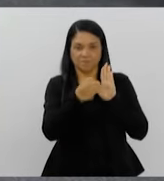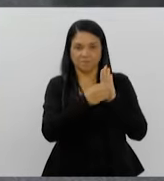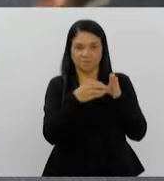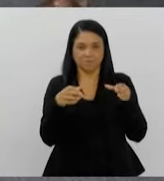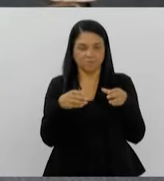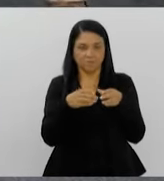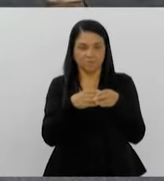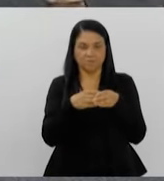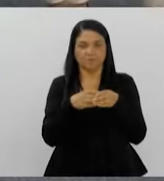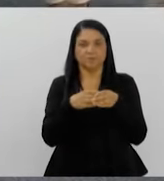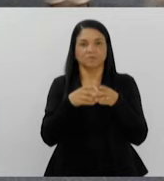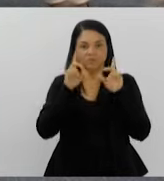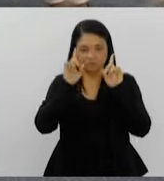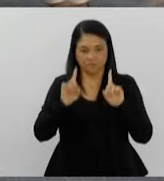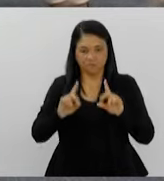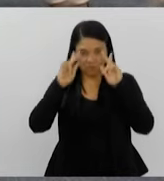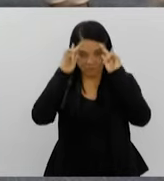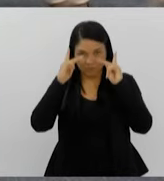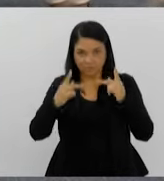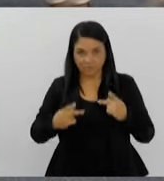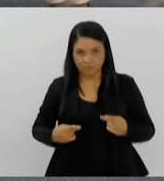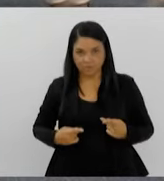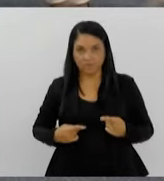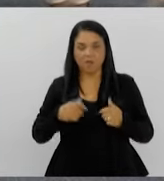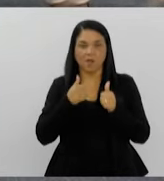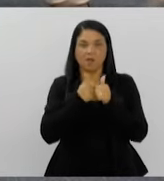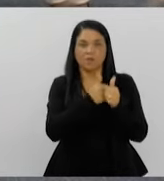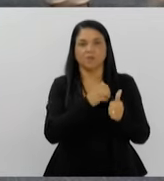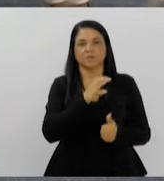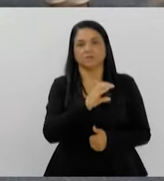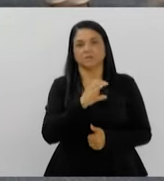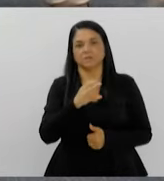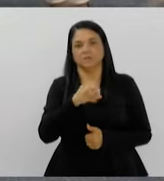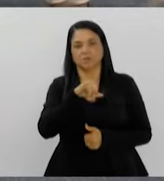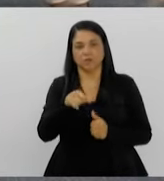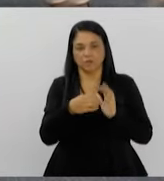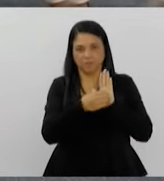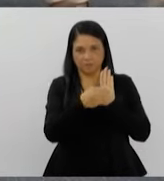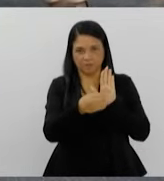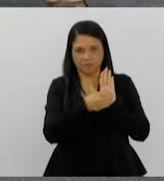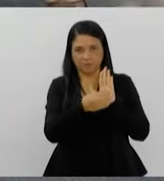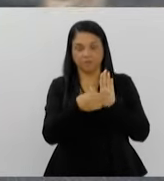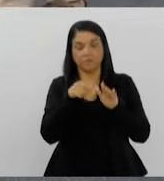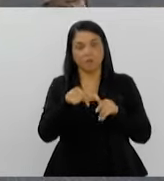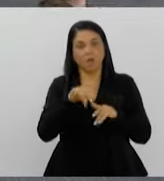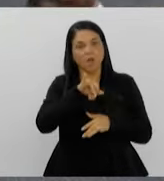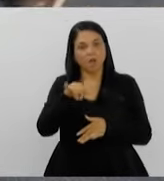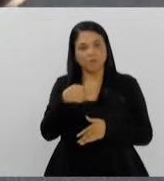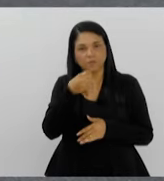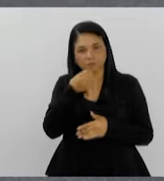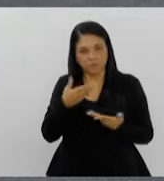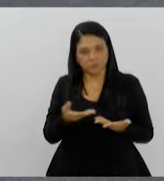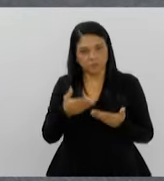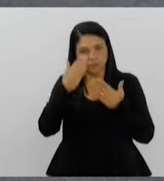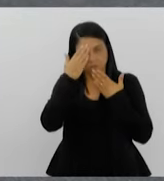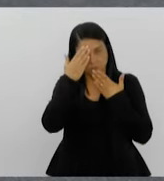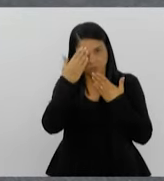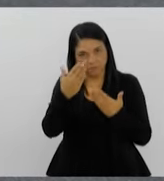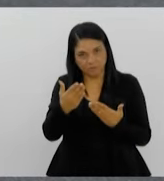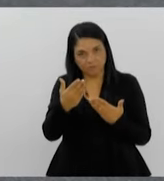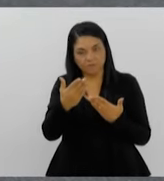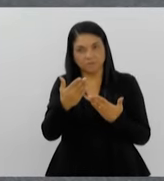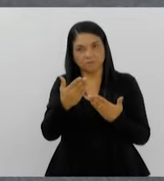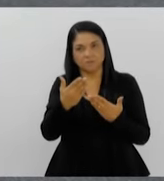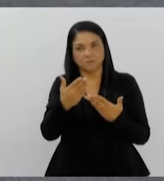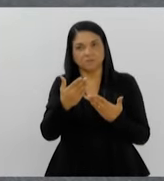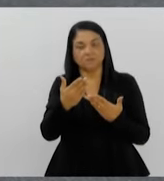Direitos Humanos acompan o parecer da ccj e aqui aproveito o espaço Presidente para agradecer o ensejo